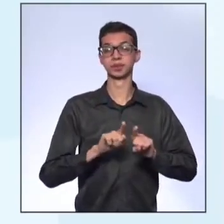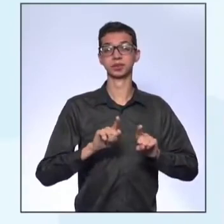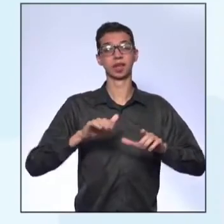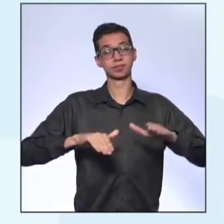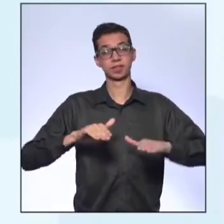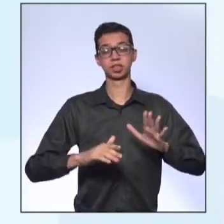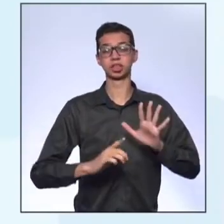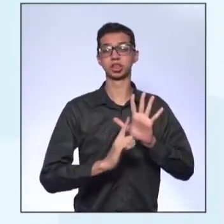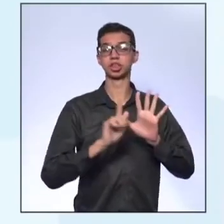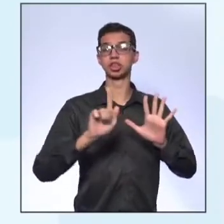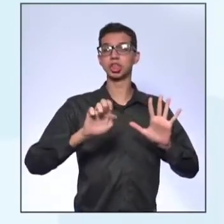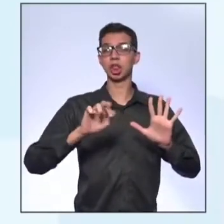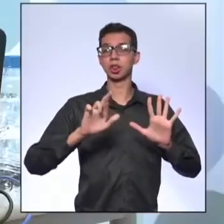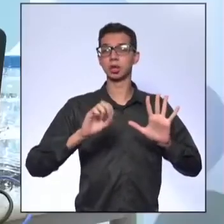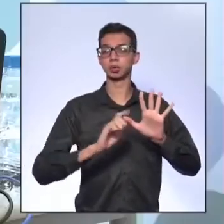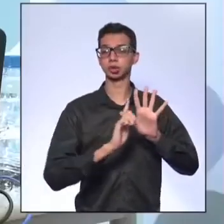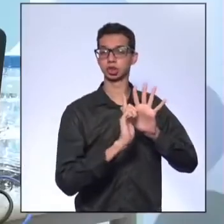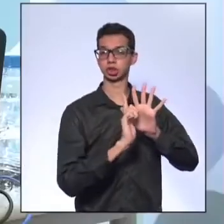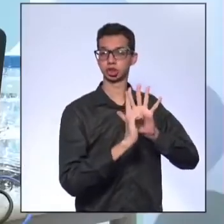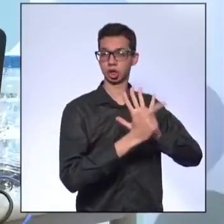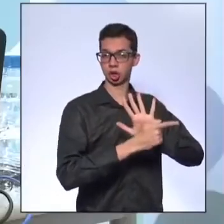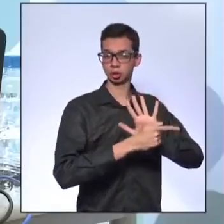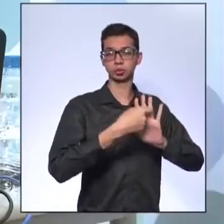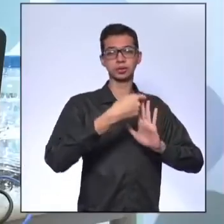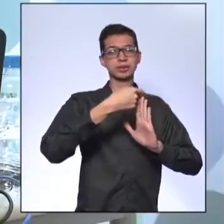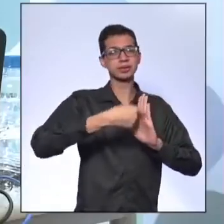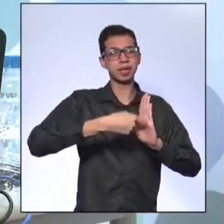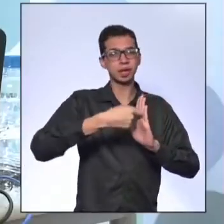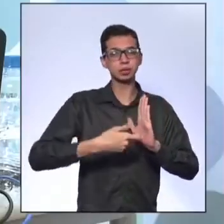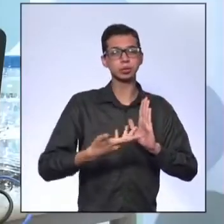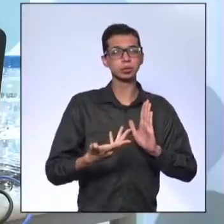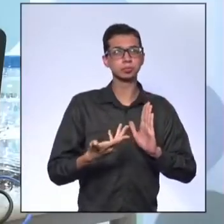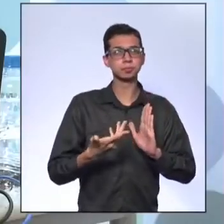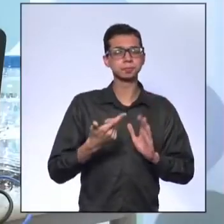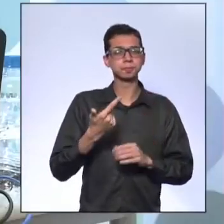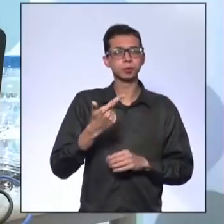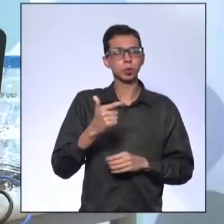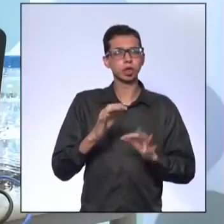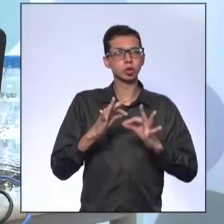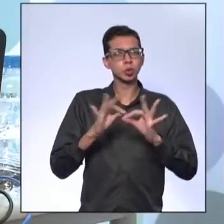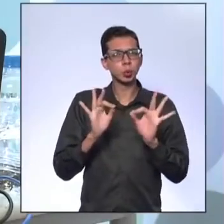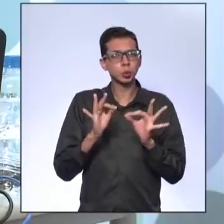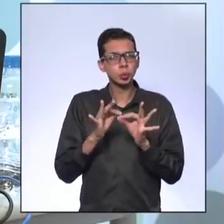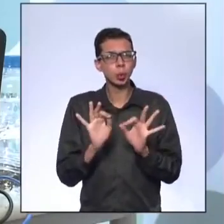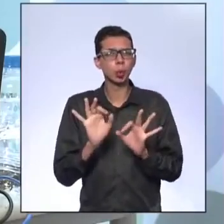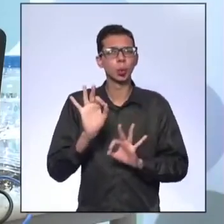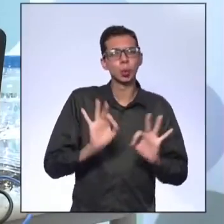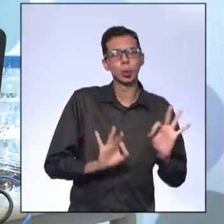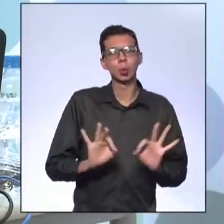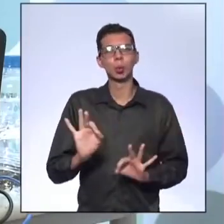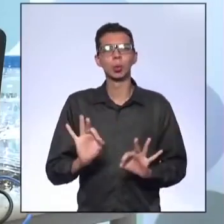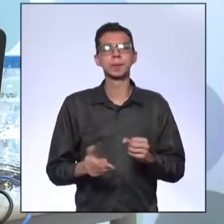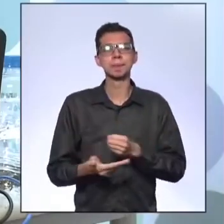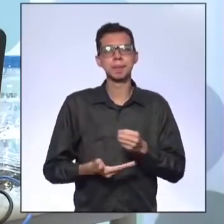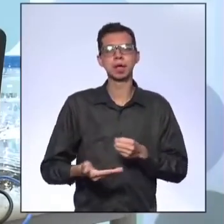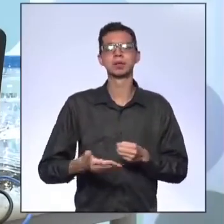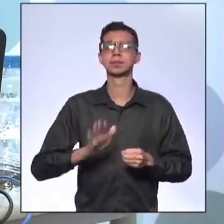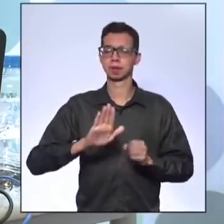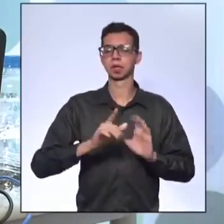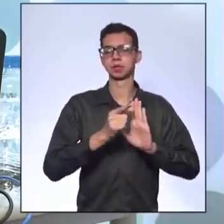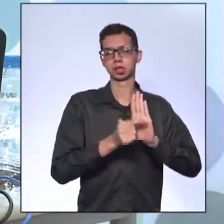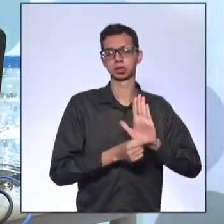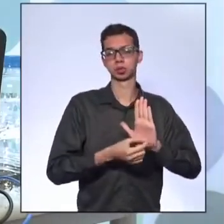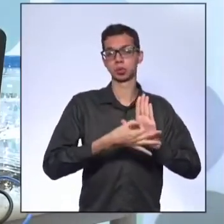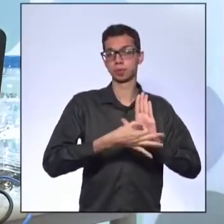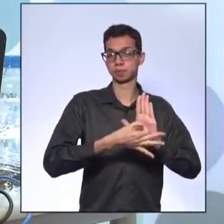básica. Lógico que tem. O artigo de opinião tem uma estrutura a ser seguida. Então, vocês já fizeram. Nós vamos para a próxima pergunta.